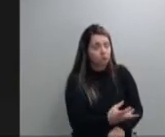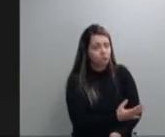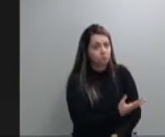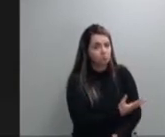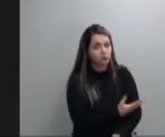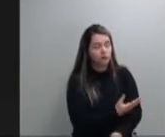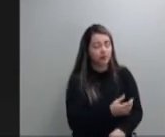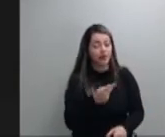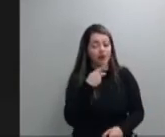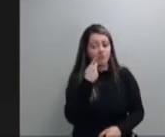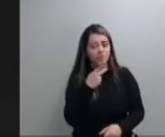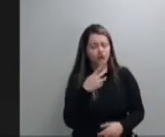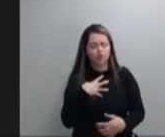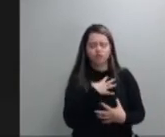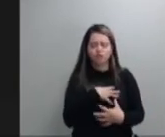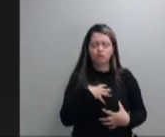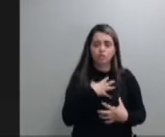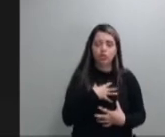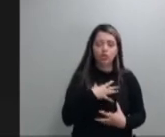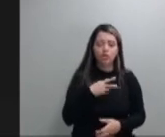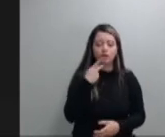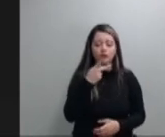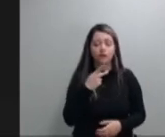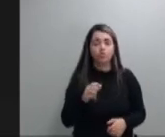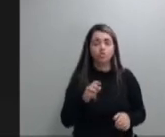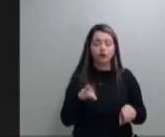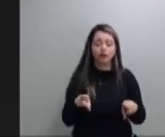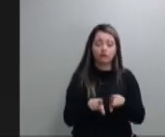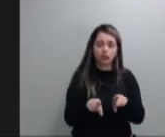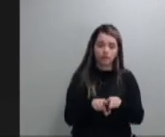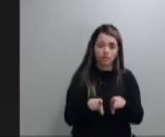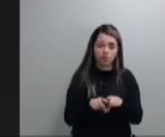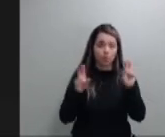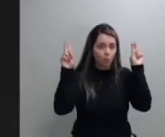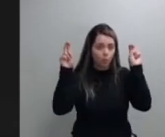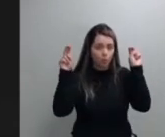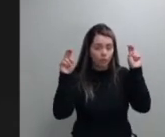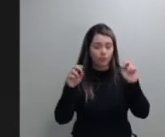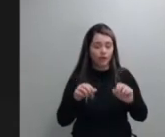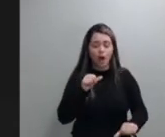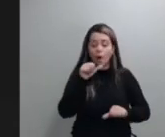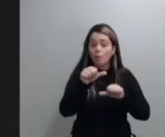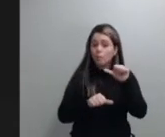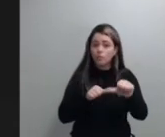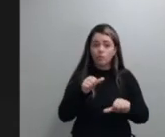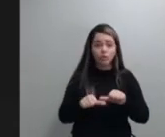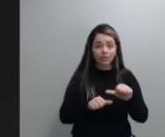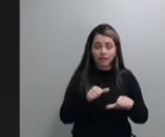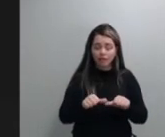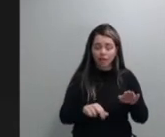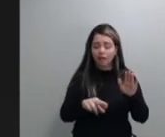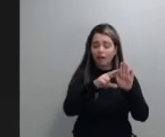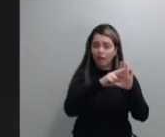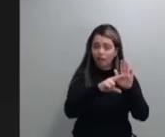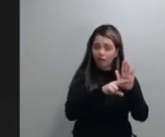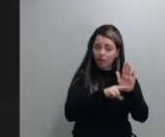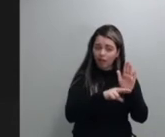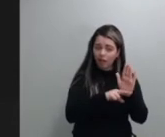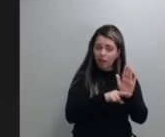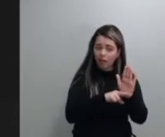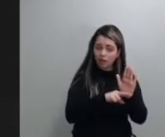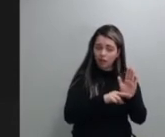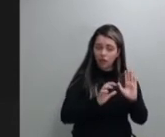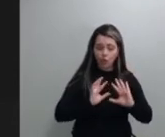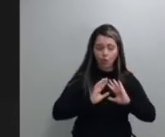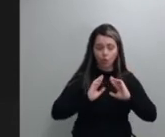o relator, que, nesse contexto, aspas, ainda, a alteração posterior promovida pela comissão mostra-se ilegal, pois,